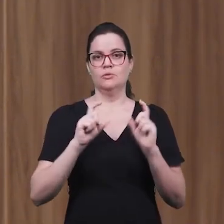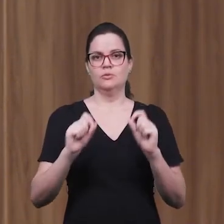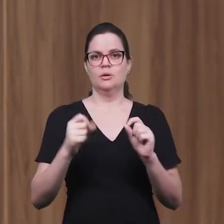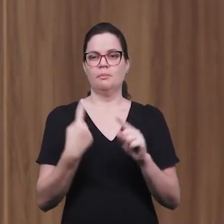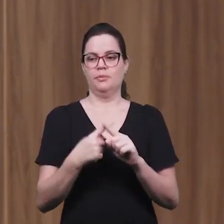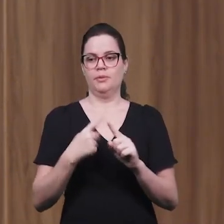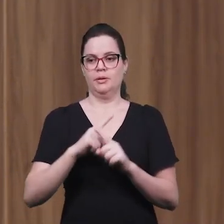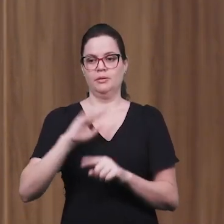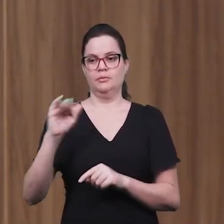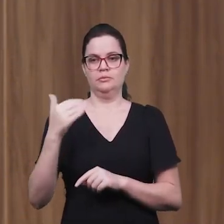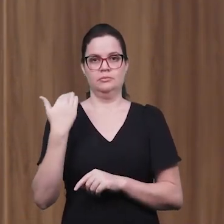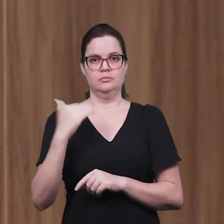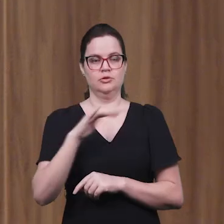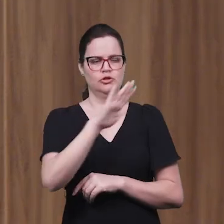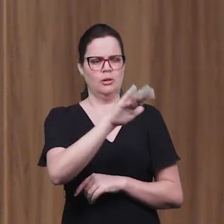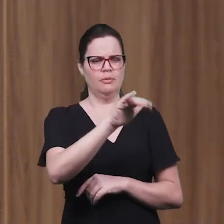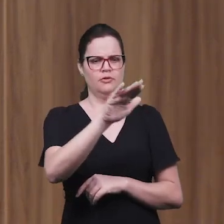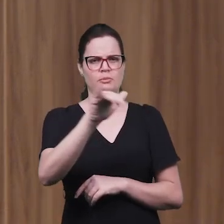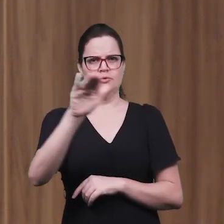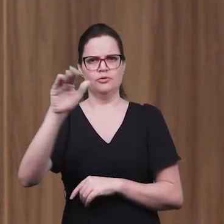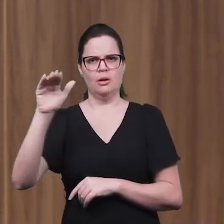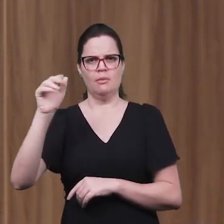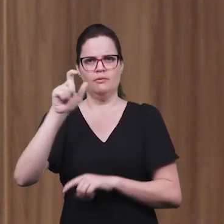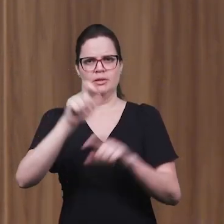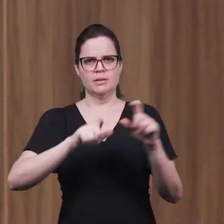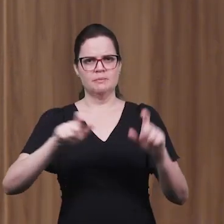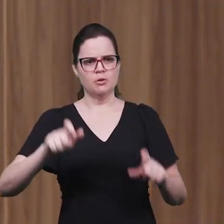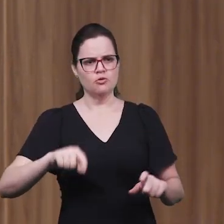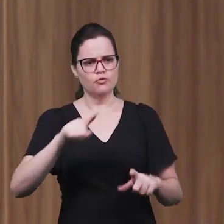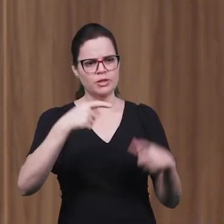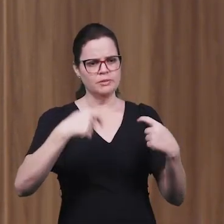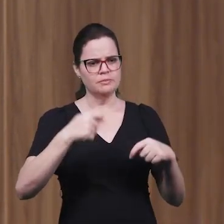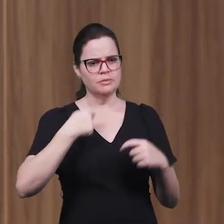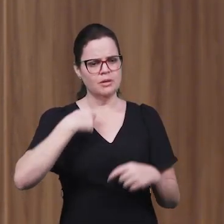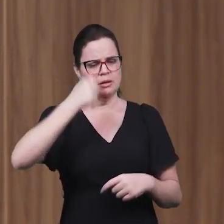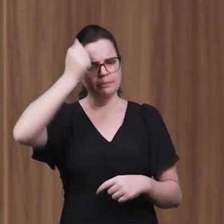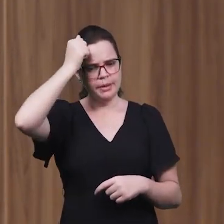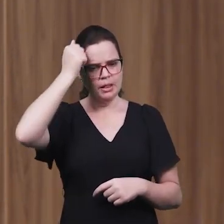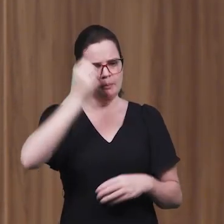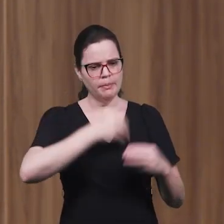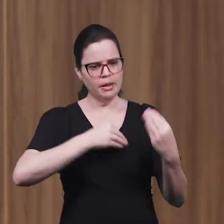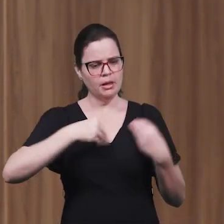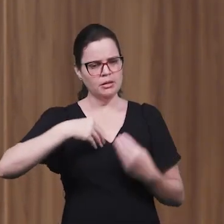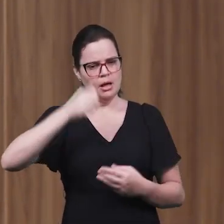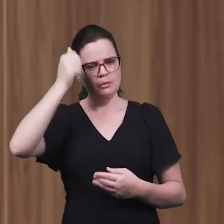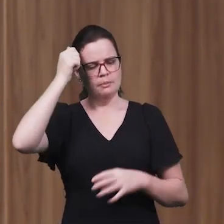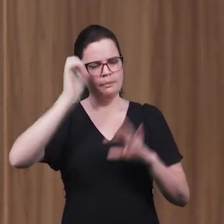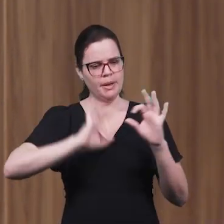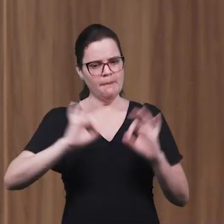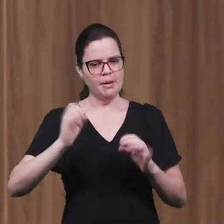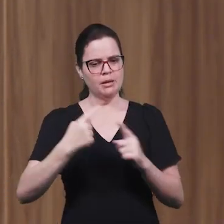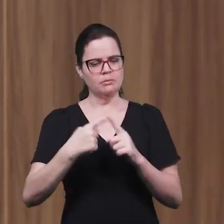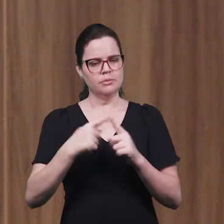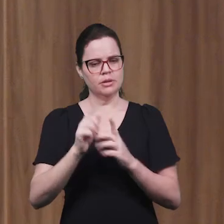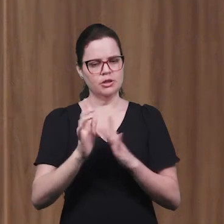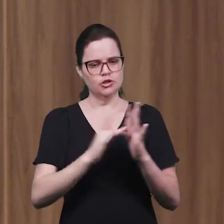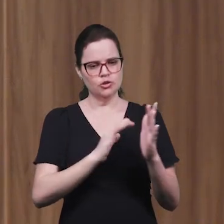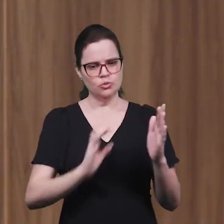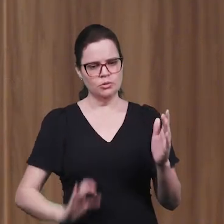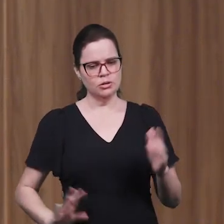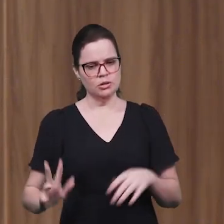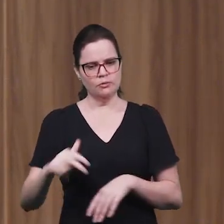Ele conclamava as pessoas a se arrependerem e se prepararem para a vinda do